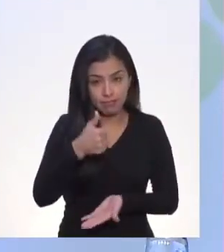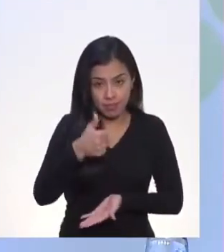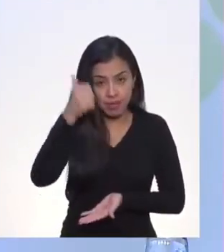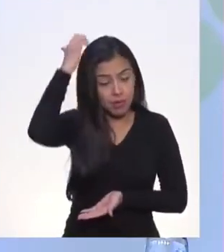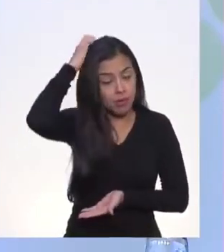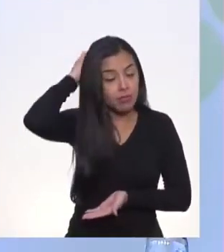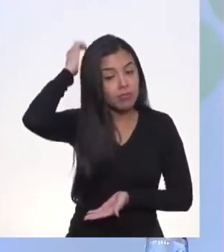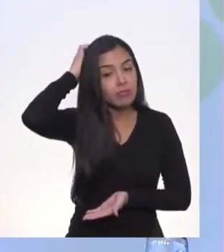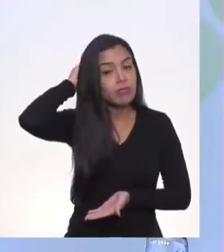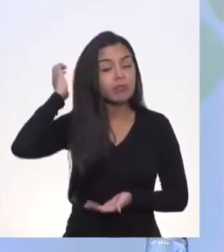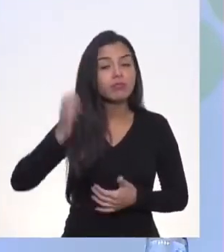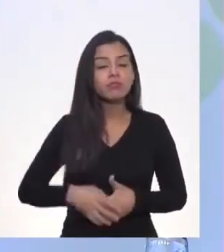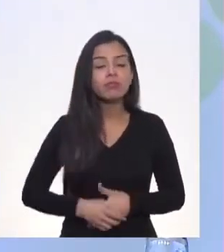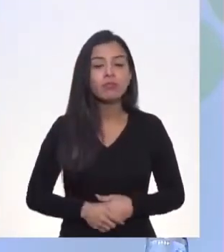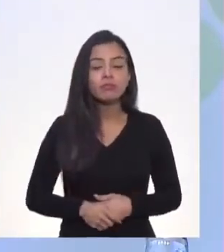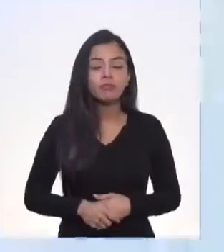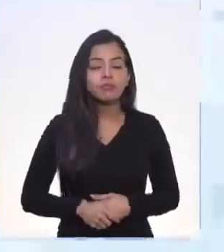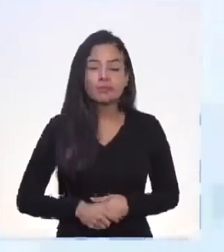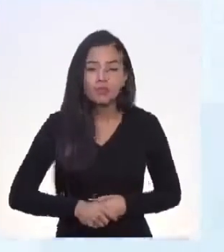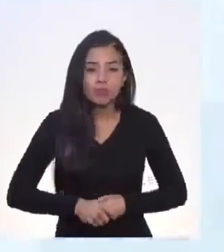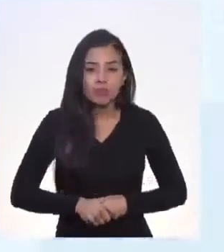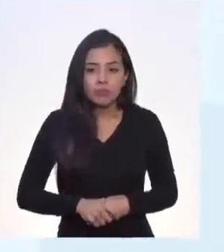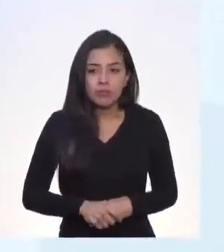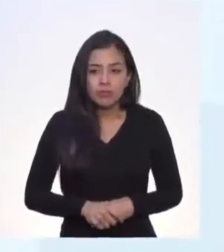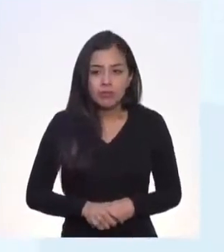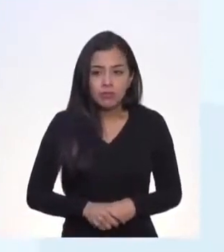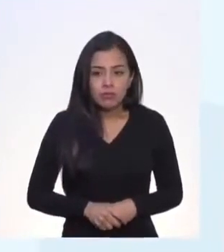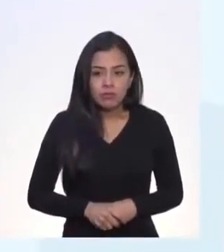essa entrevista. Ok.